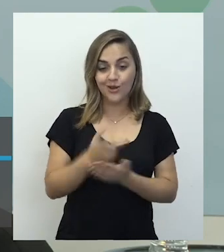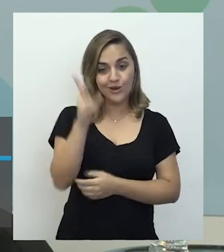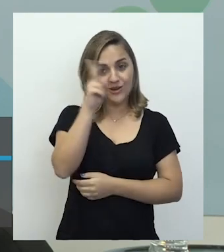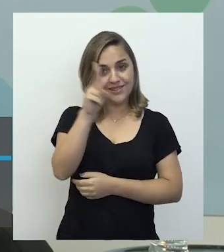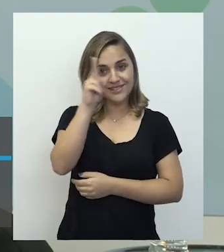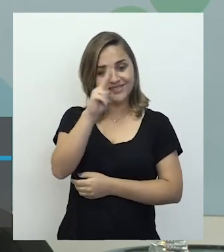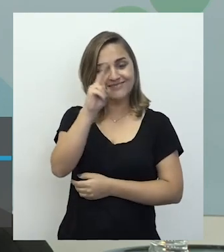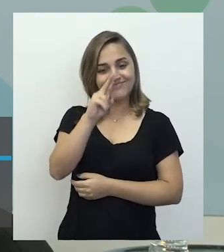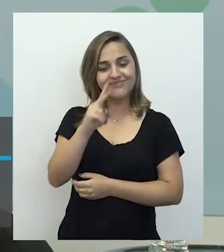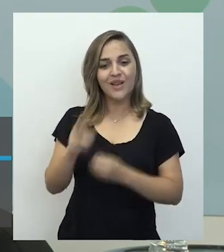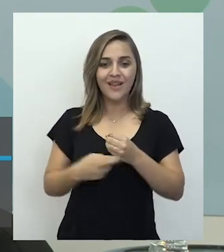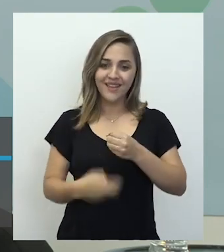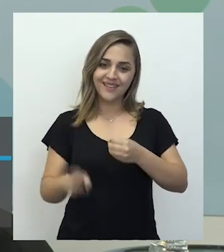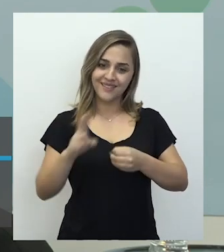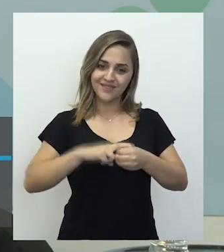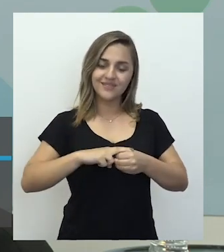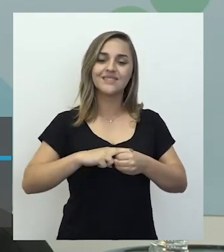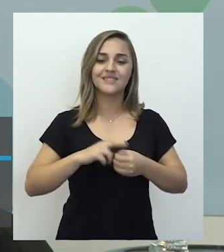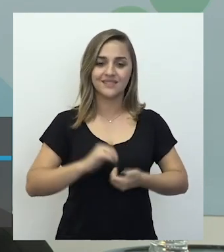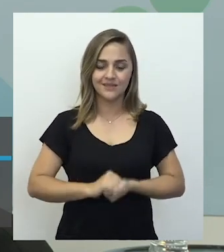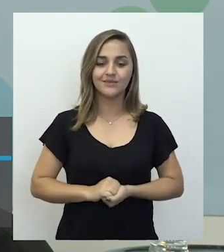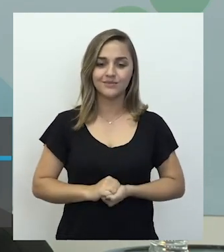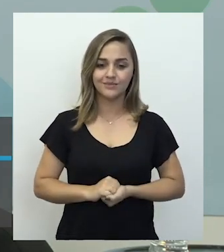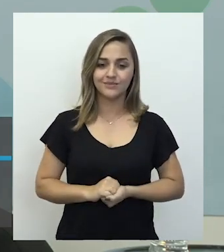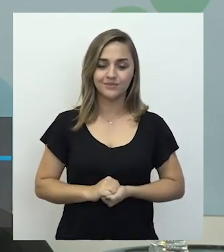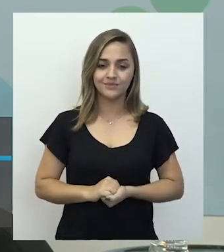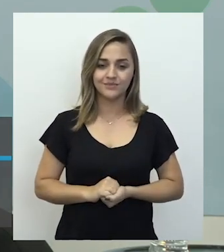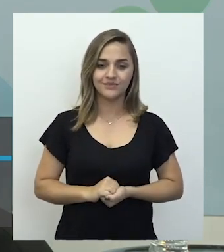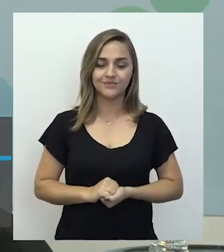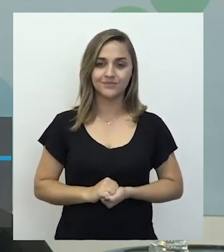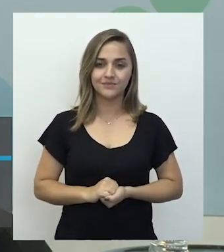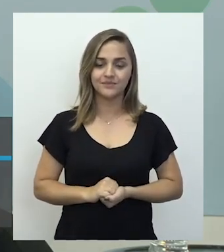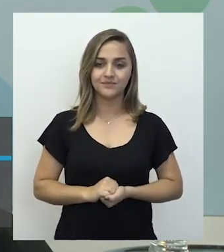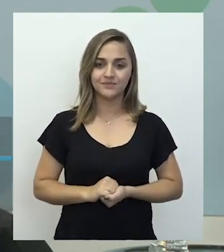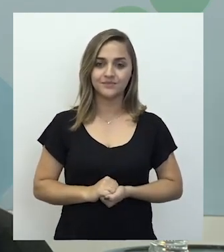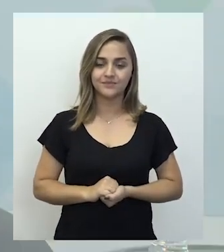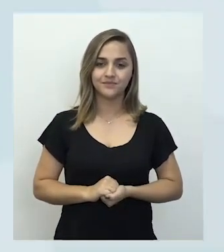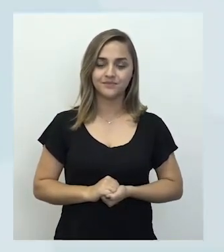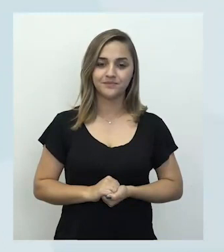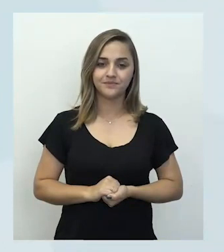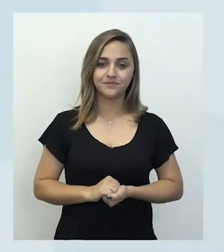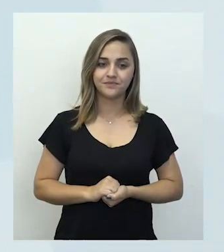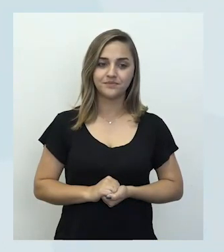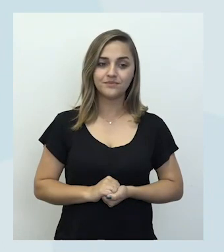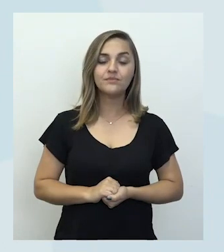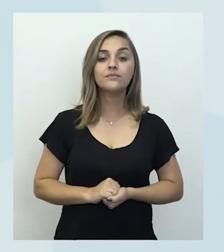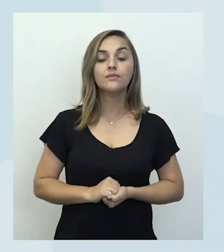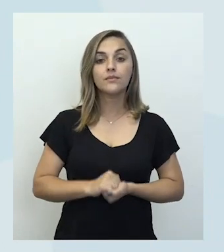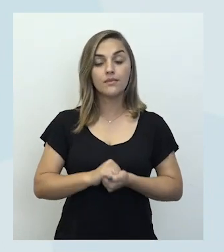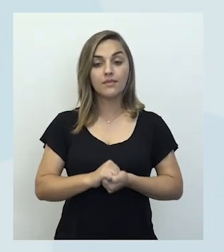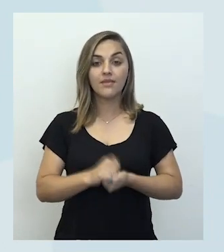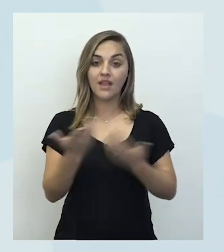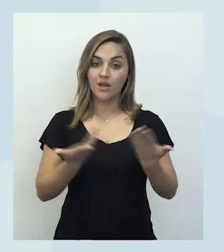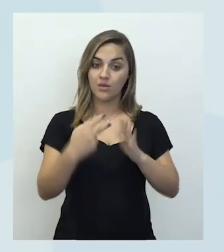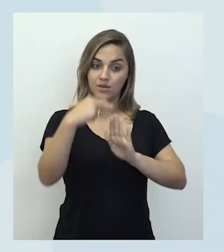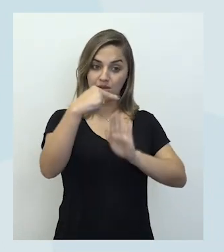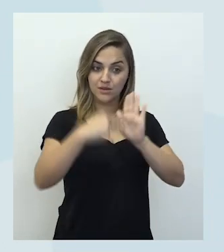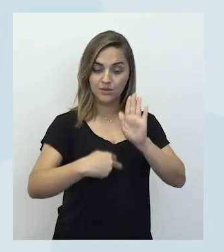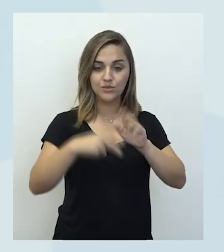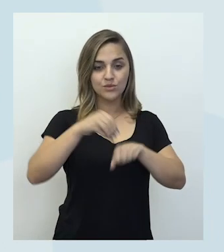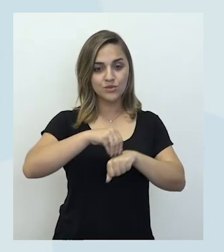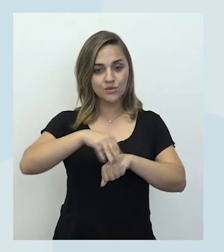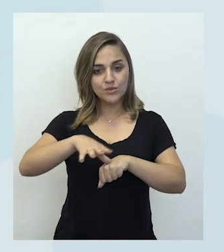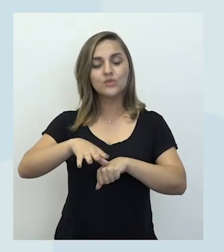primeiro bimestre, aí não tem como fazer mais pesado, tá bom? Então vamos à leitura de novo. Sob a orientação da área da saúde